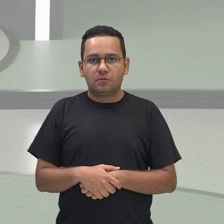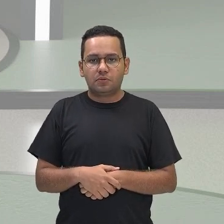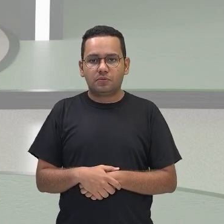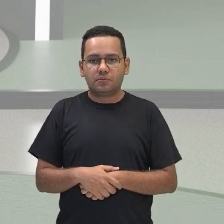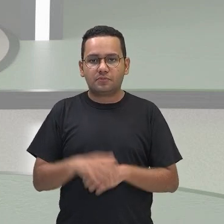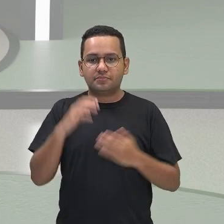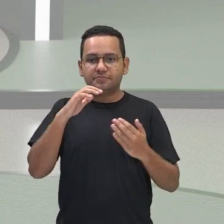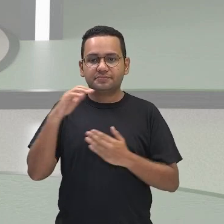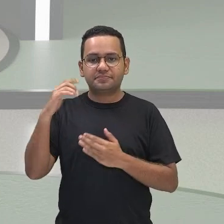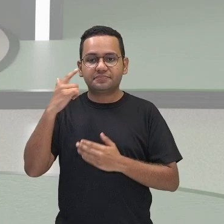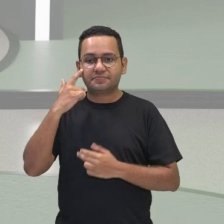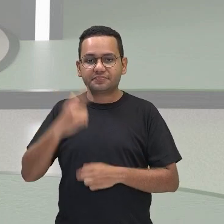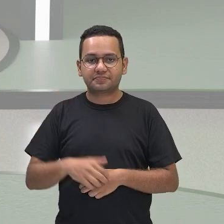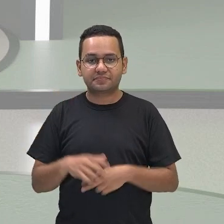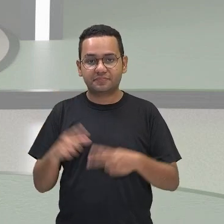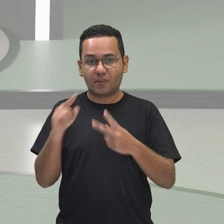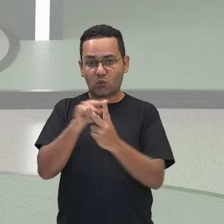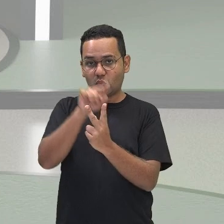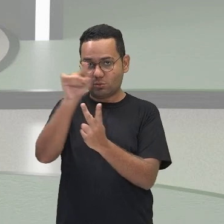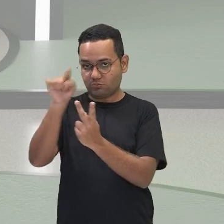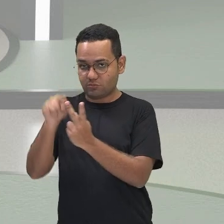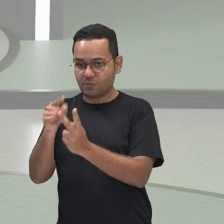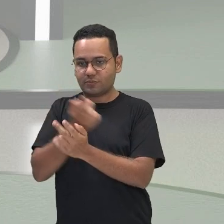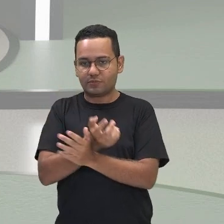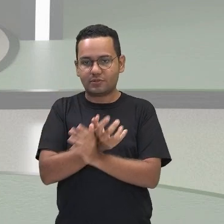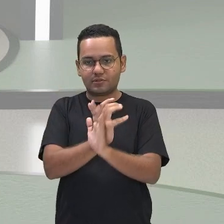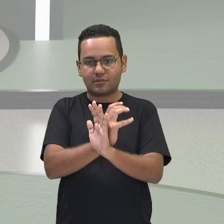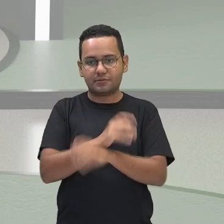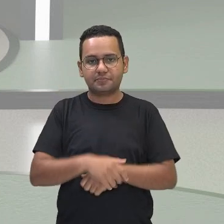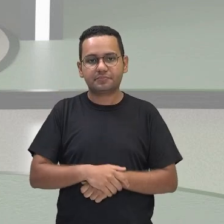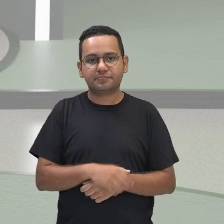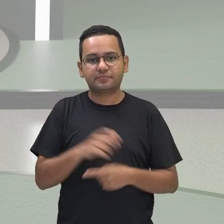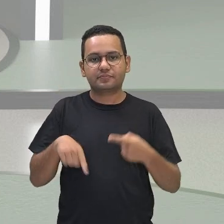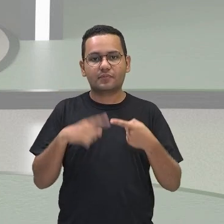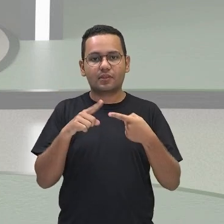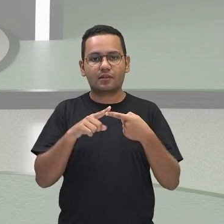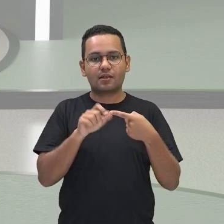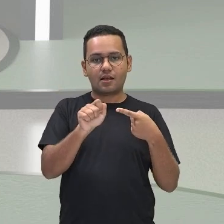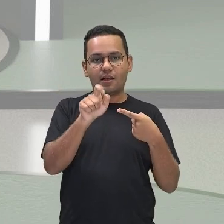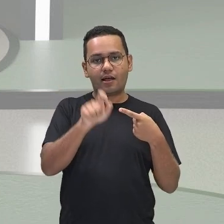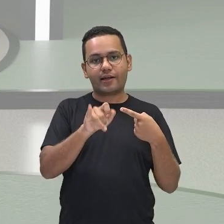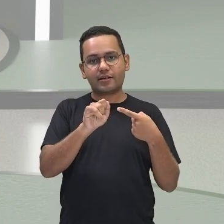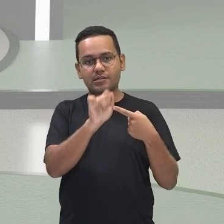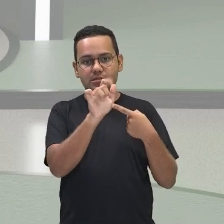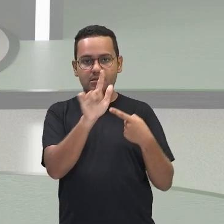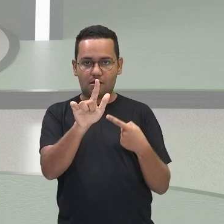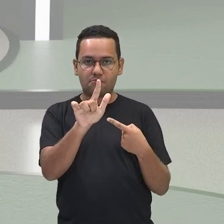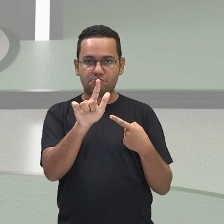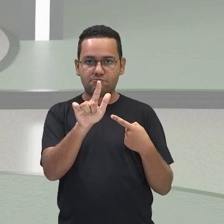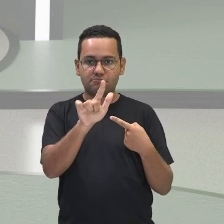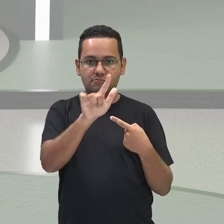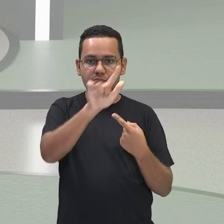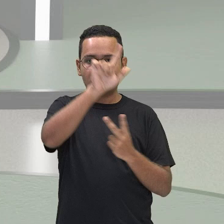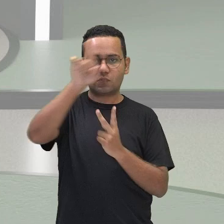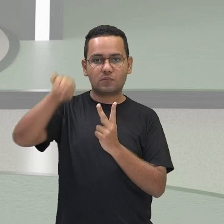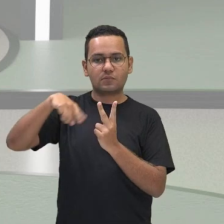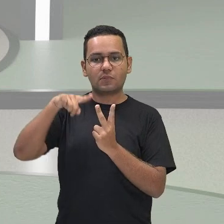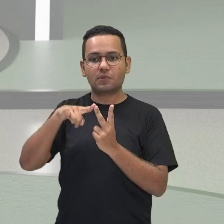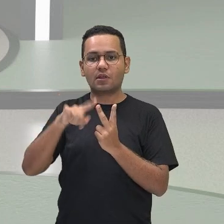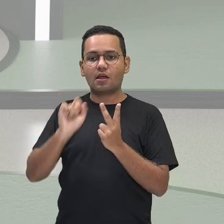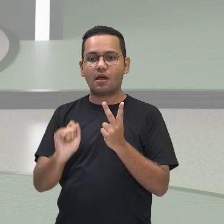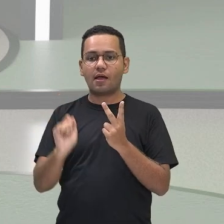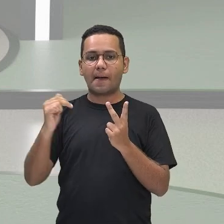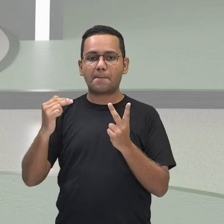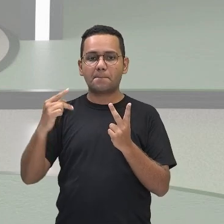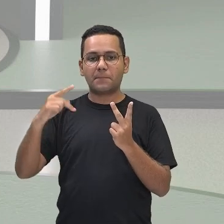duas formas. O esqueleto humano, ele vai ter o esqueleto axial e o